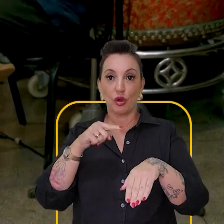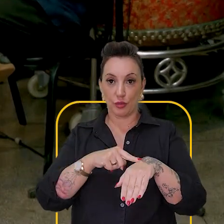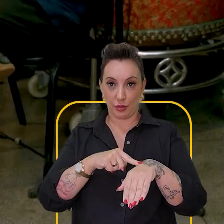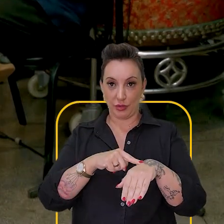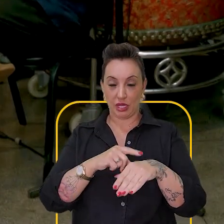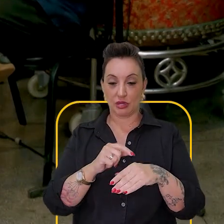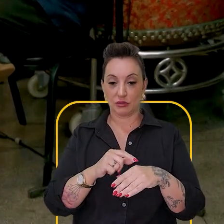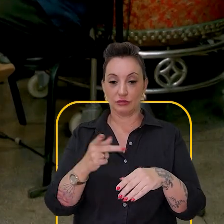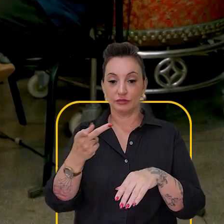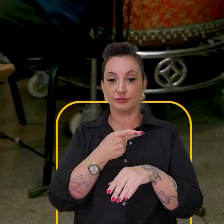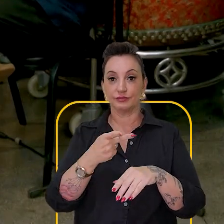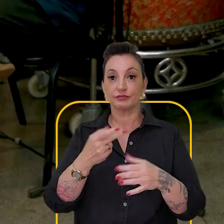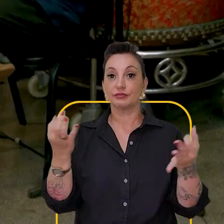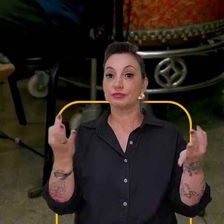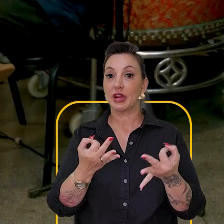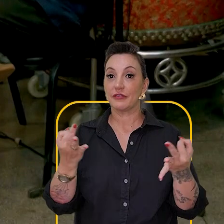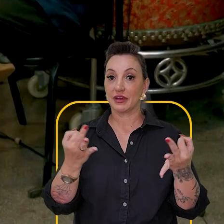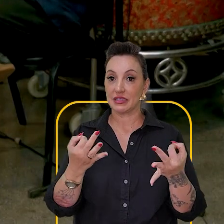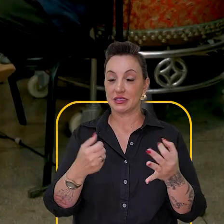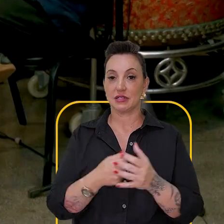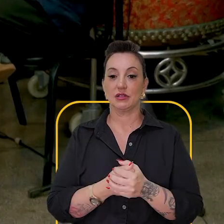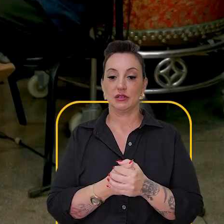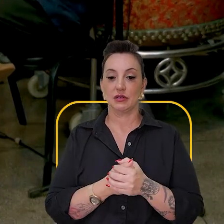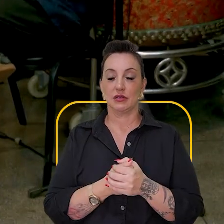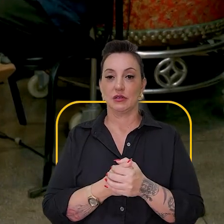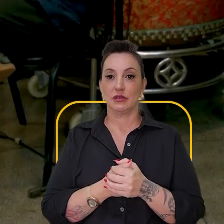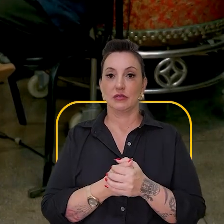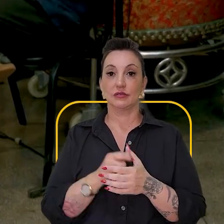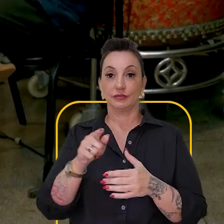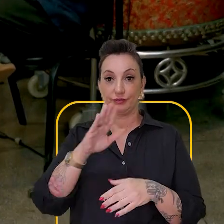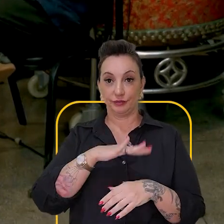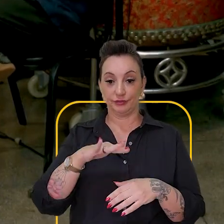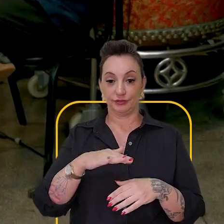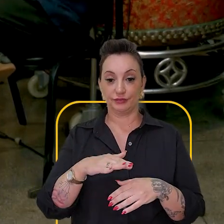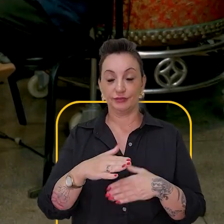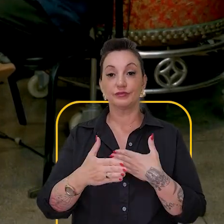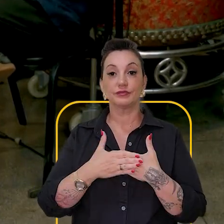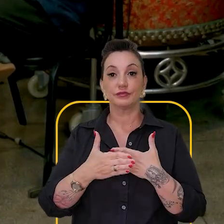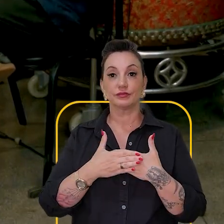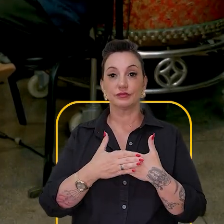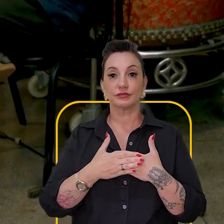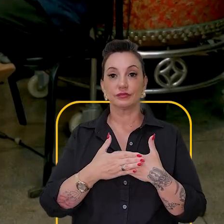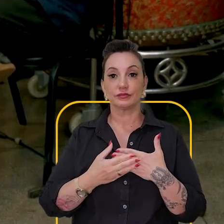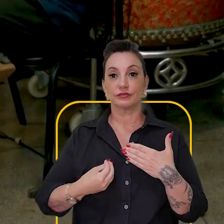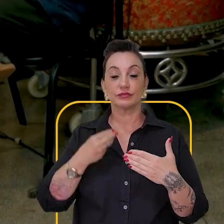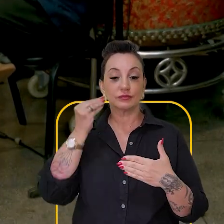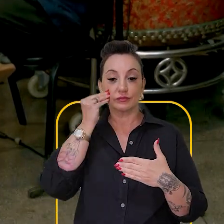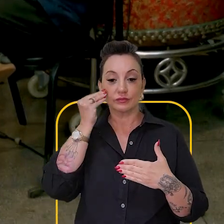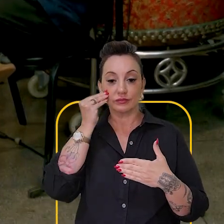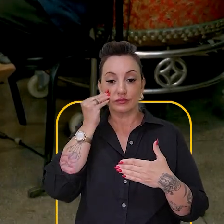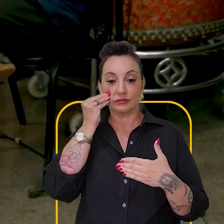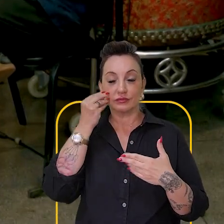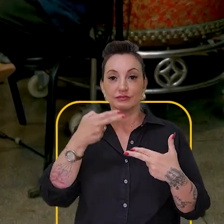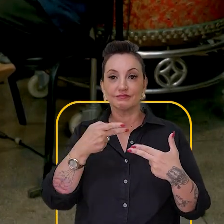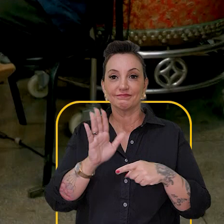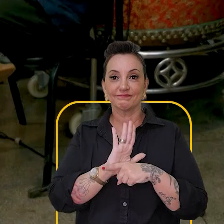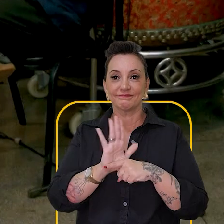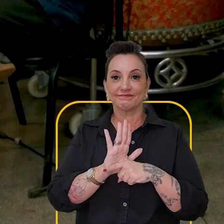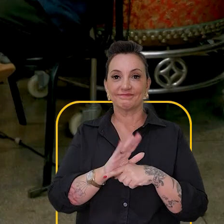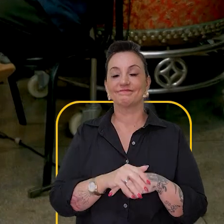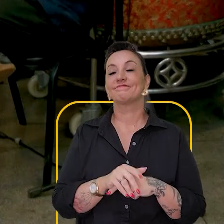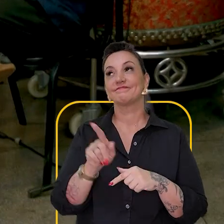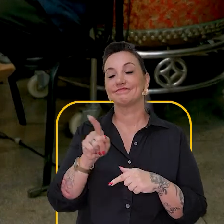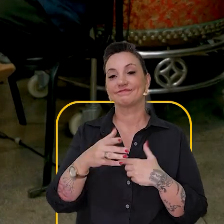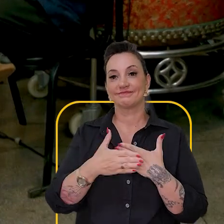momento busca pela perfeição eh esse meu aluno de Ribeirão passou por uma experiência que dá uma cena de filme O